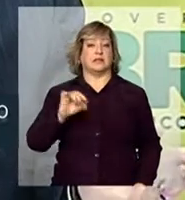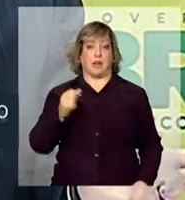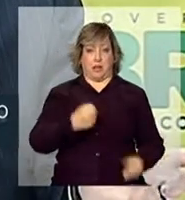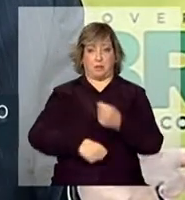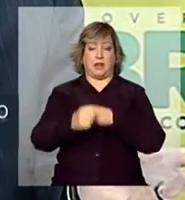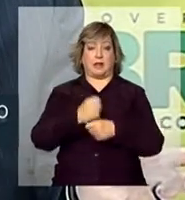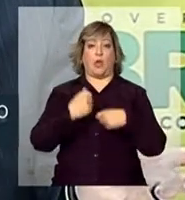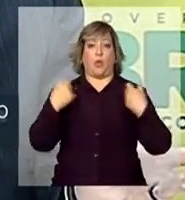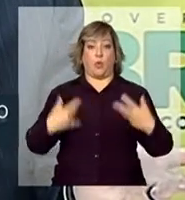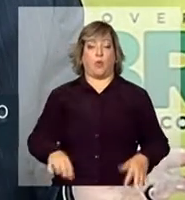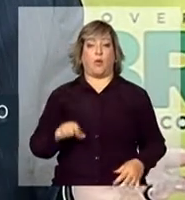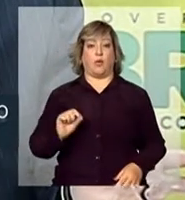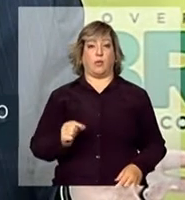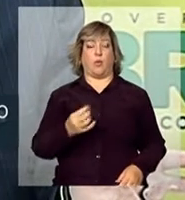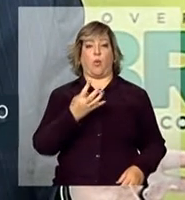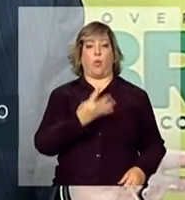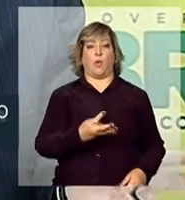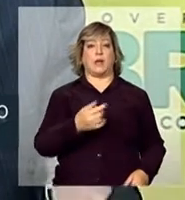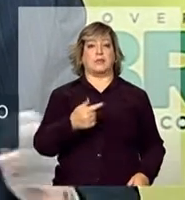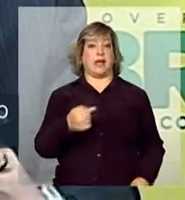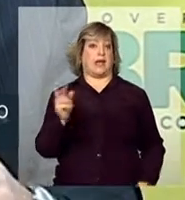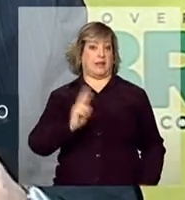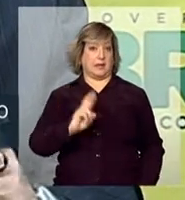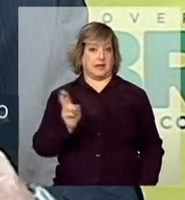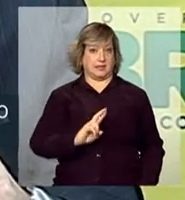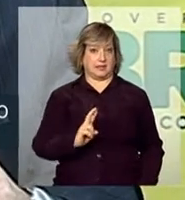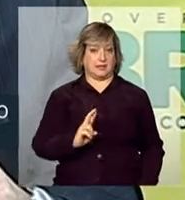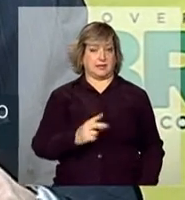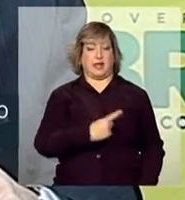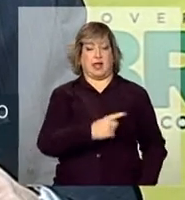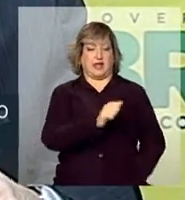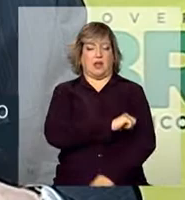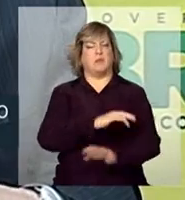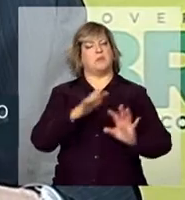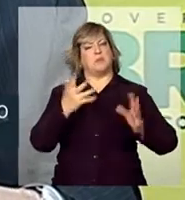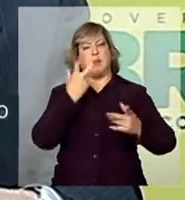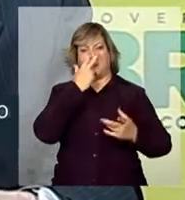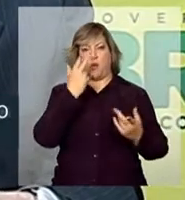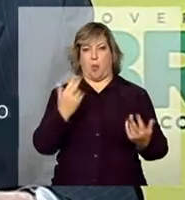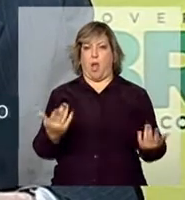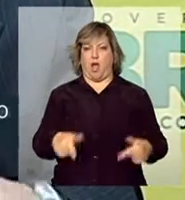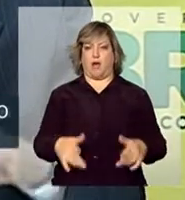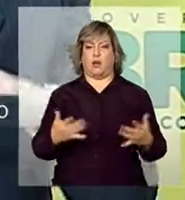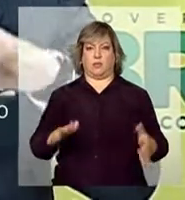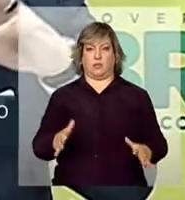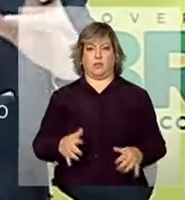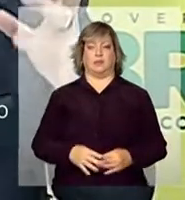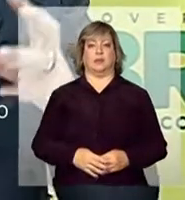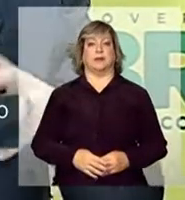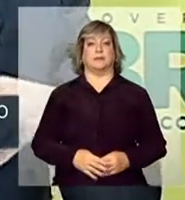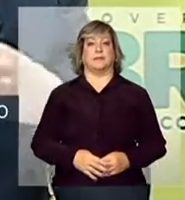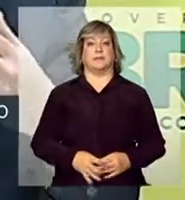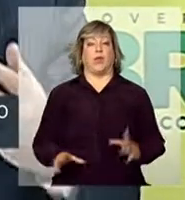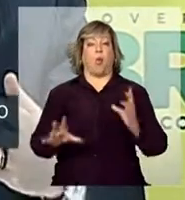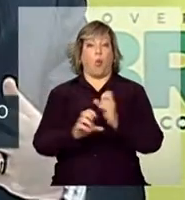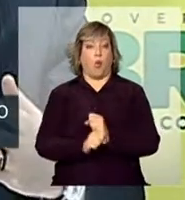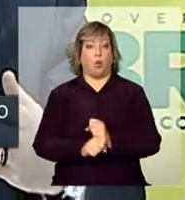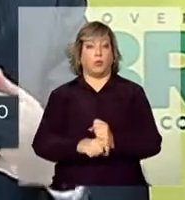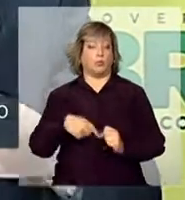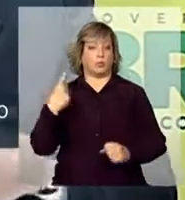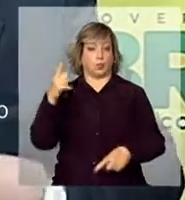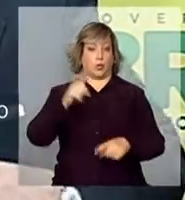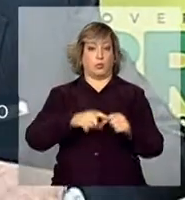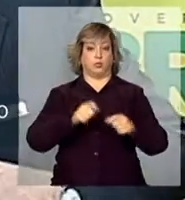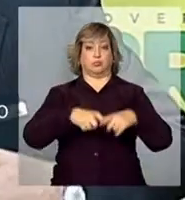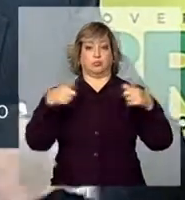passado nós tivemos custo de 47 reais deve ficar em torno disso porque apesar de ter um volume Total aumentar os